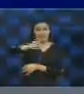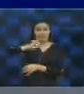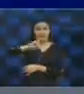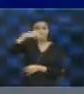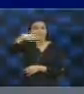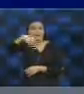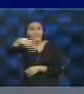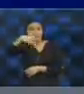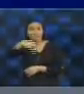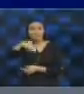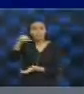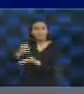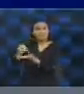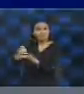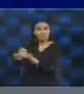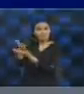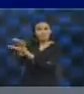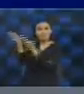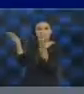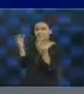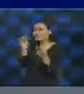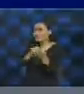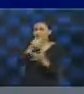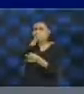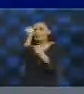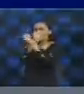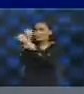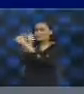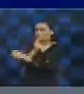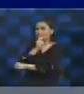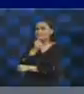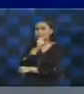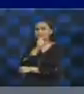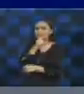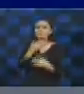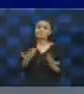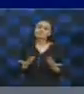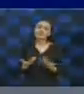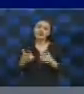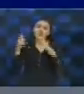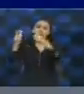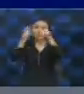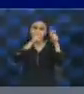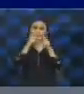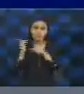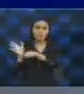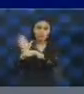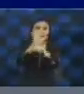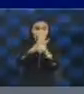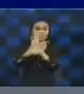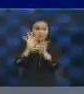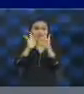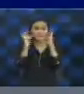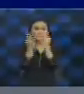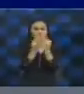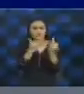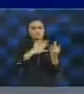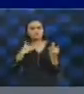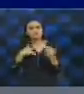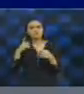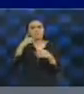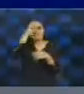Manacapuru, porque não foi construído nenhum na sua administração. E o núcleo de apoio à saúde da família, ele mantém o